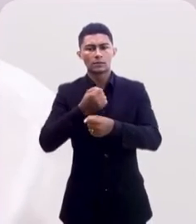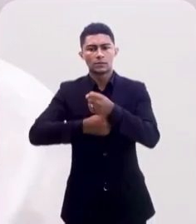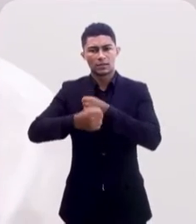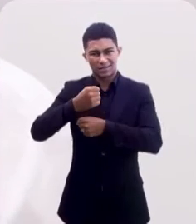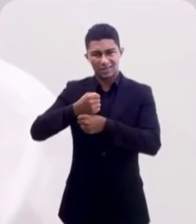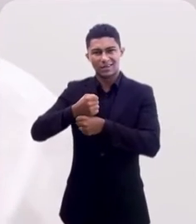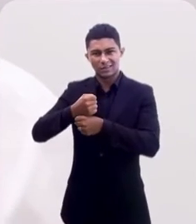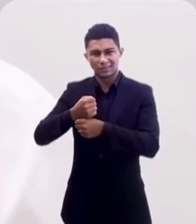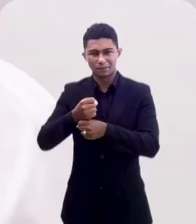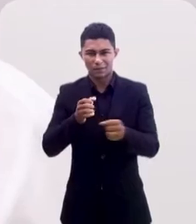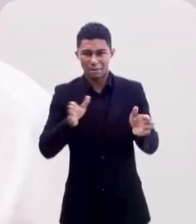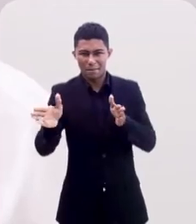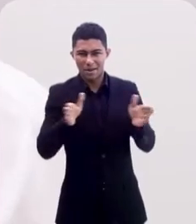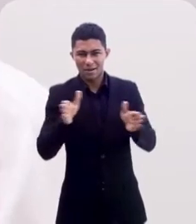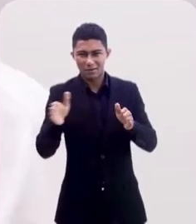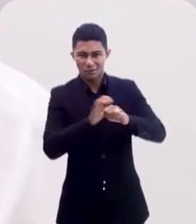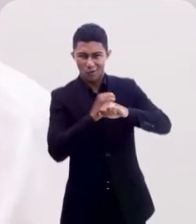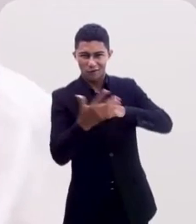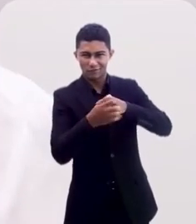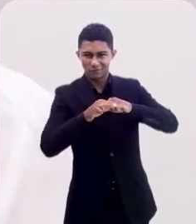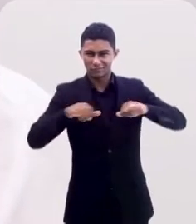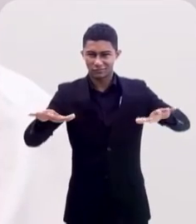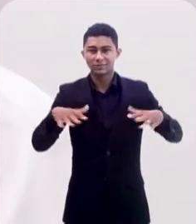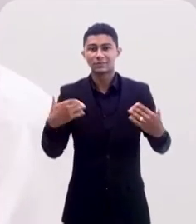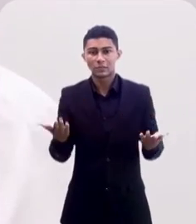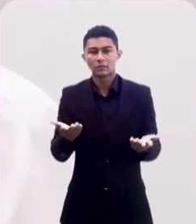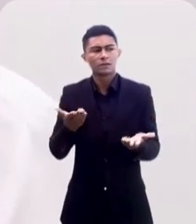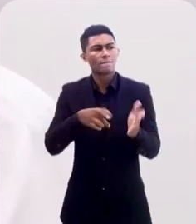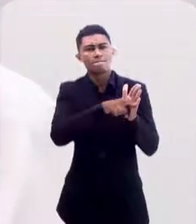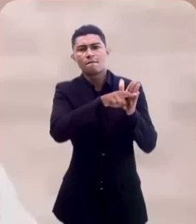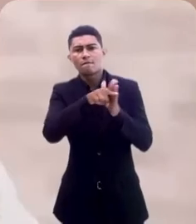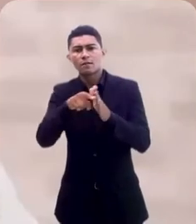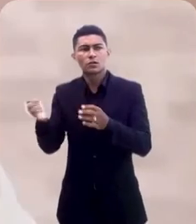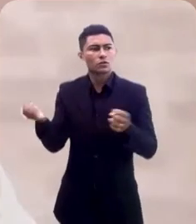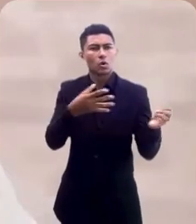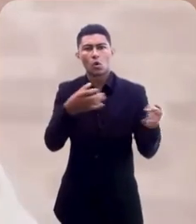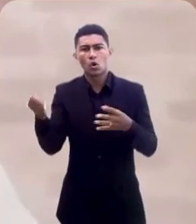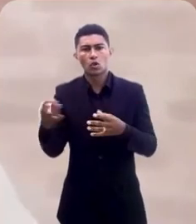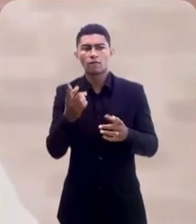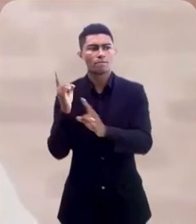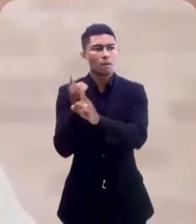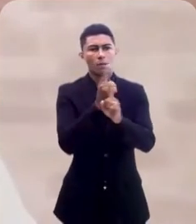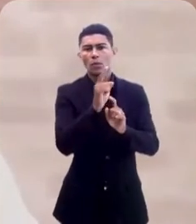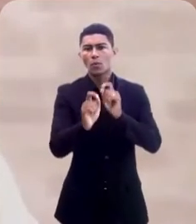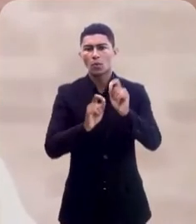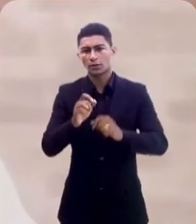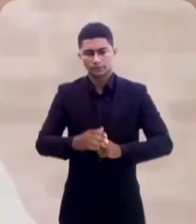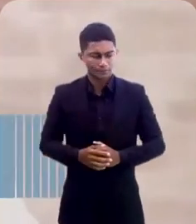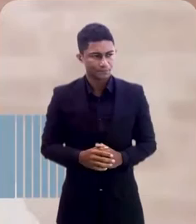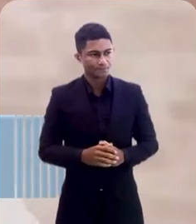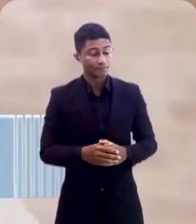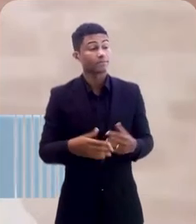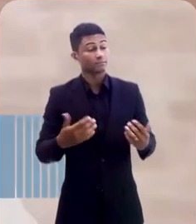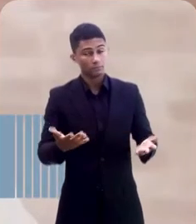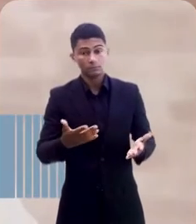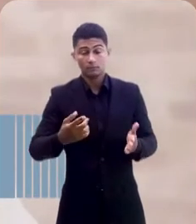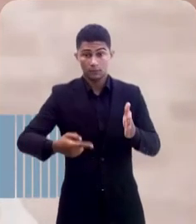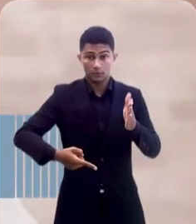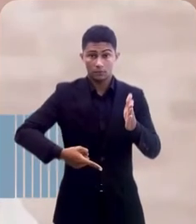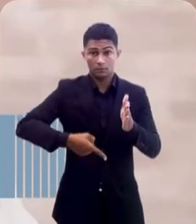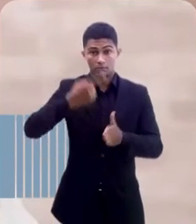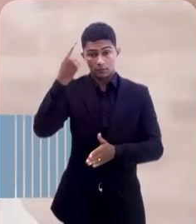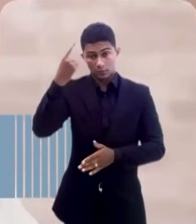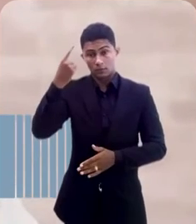os anos da pandemia, trouxe de novidade, doutor Rodolfo? Geisa, a primeira novidade,